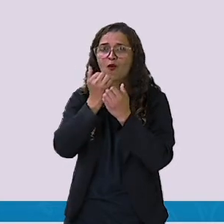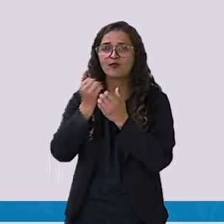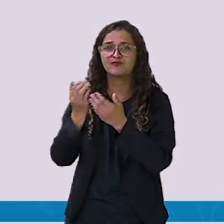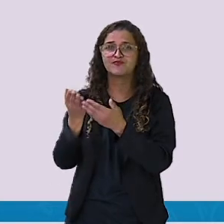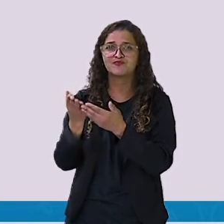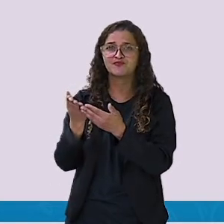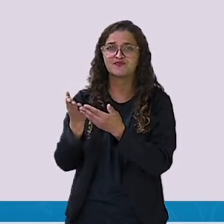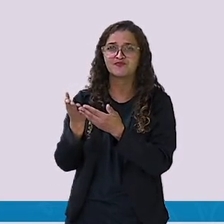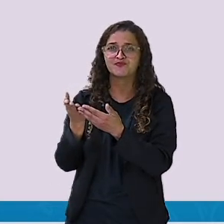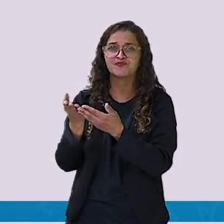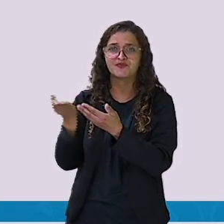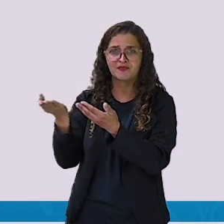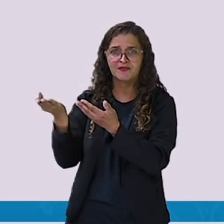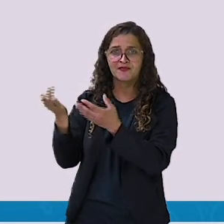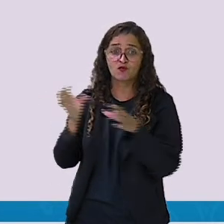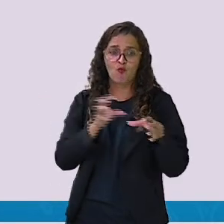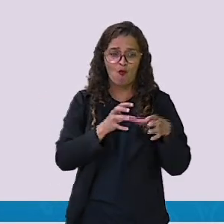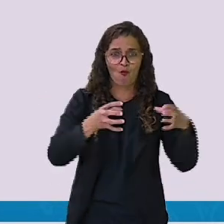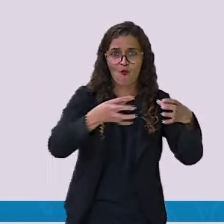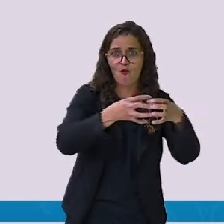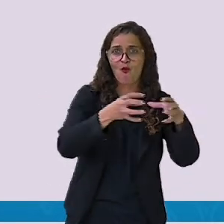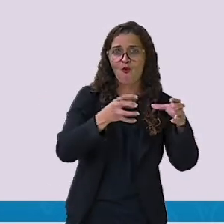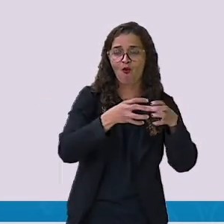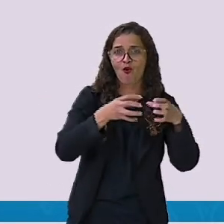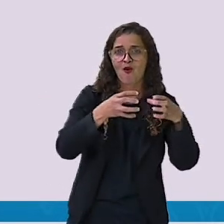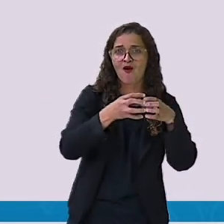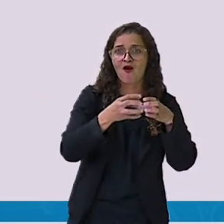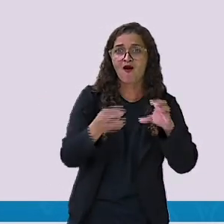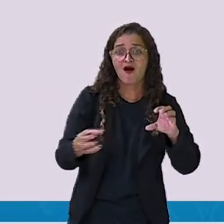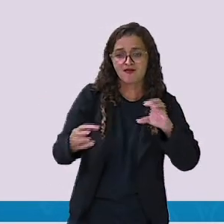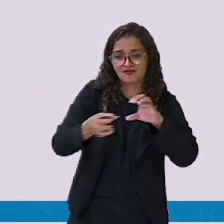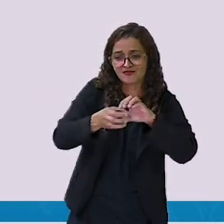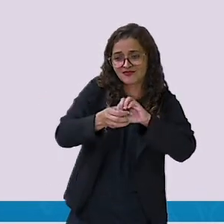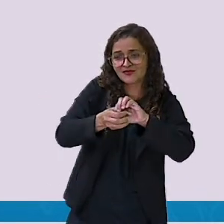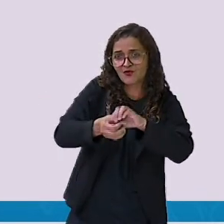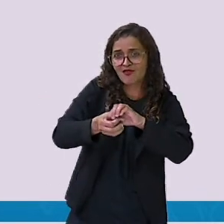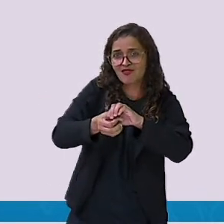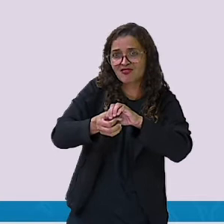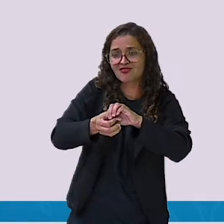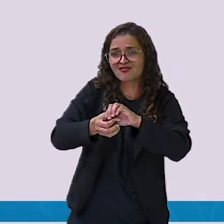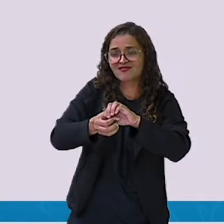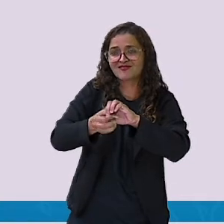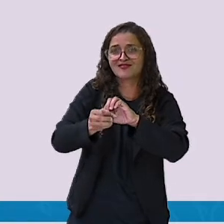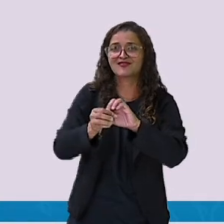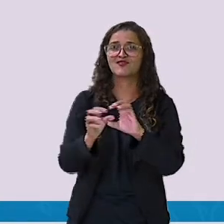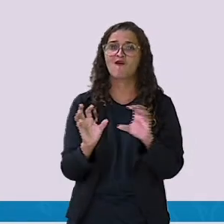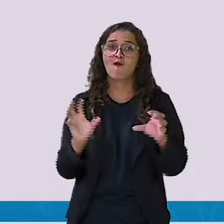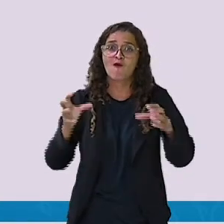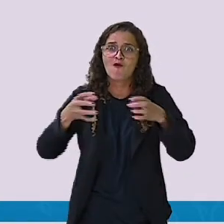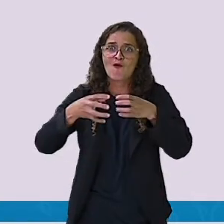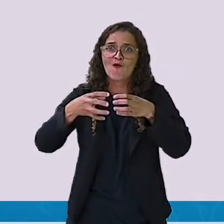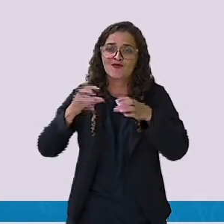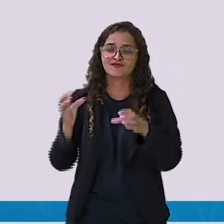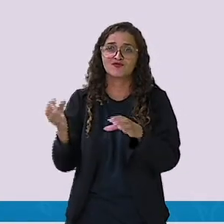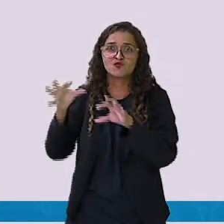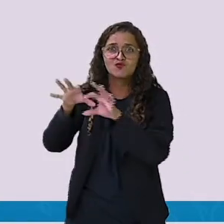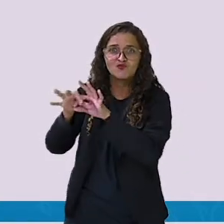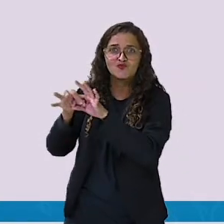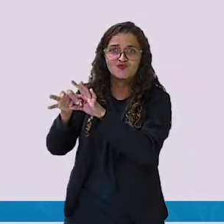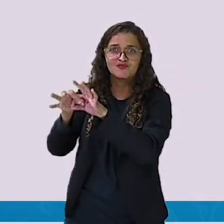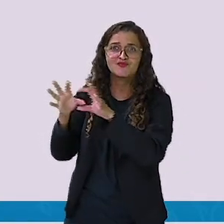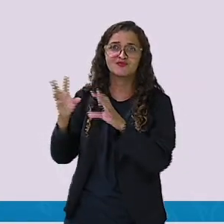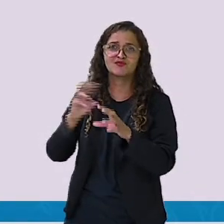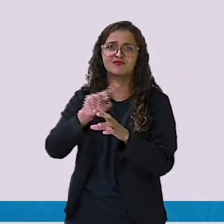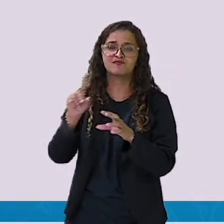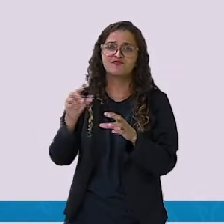ali na cooperativa e é a agroindústria, envolvendo então aqui esses tipos de